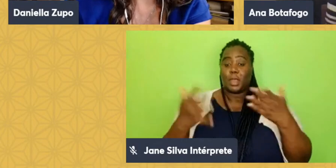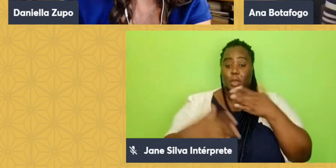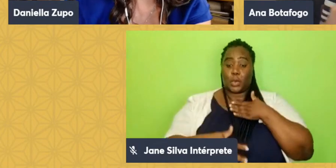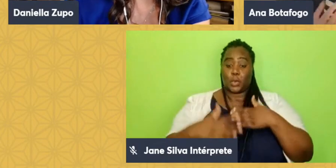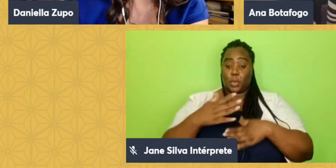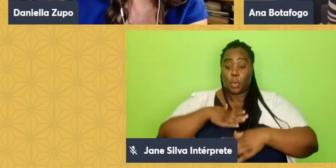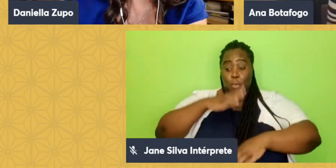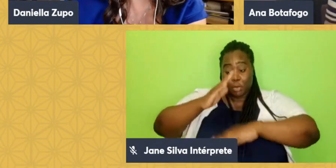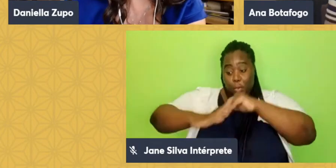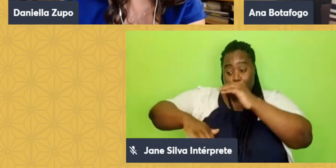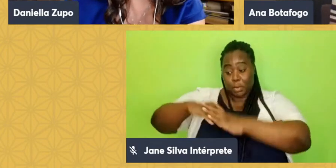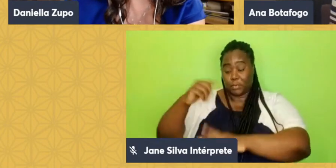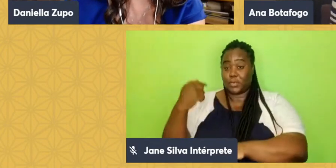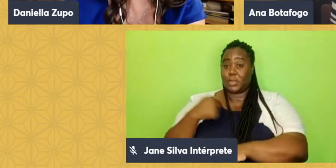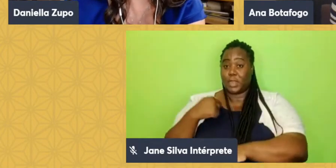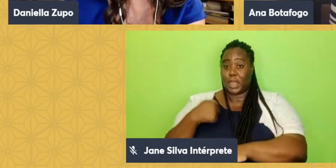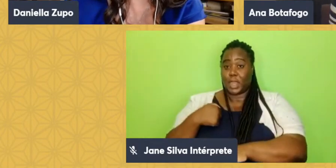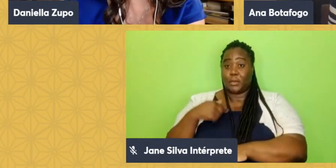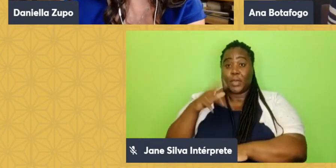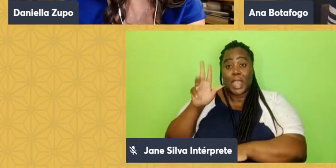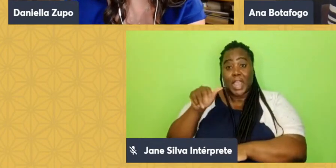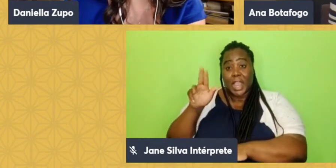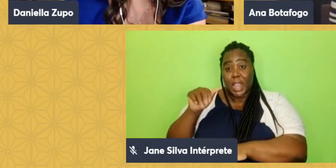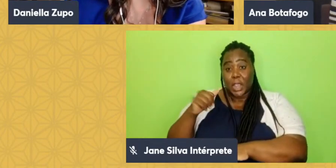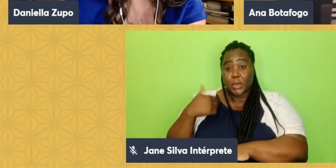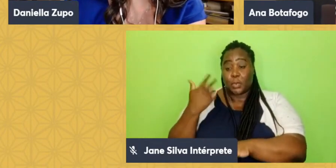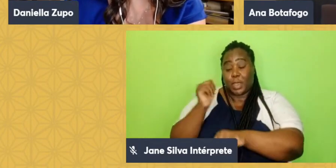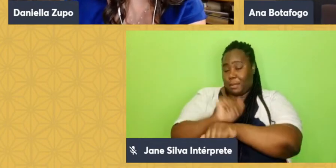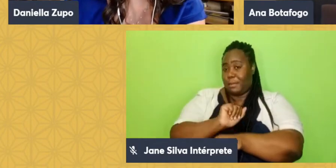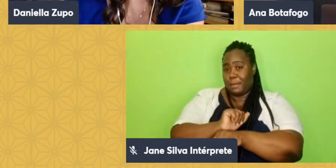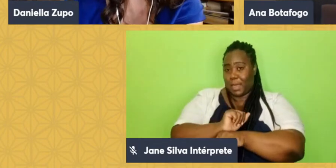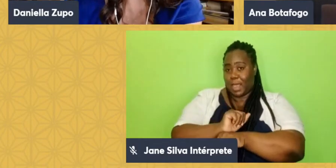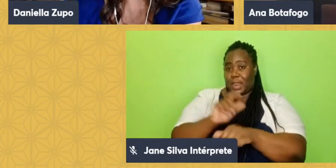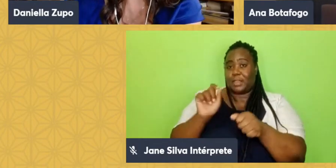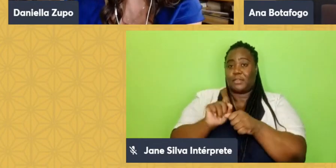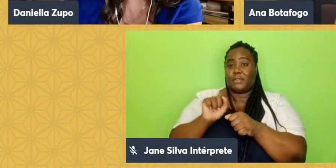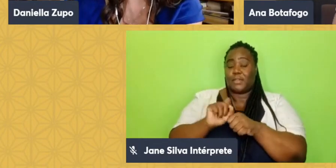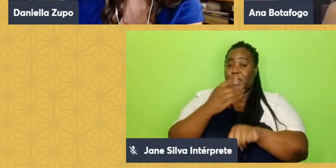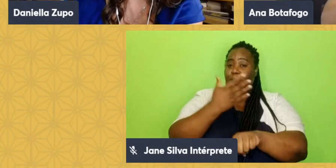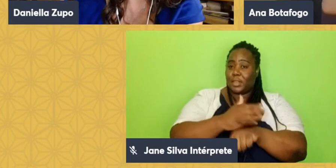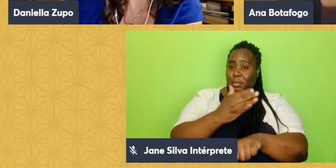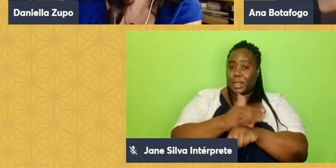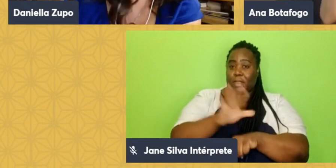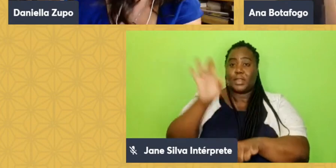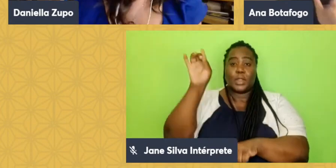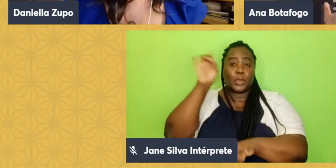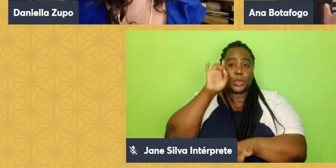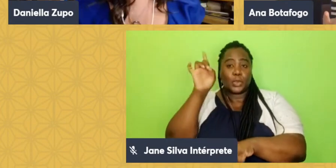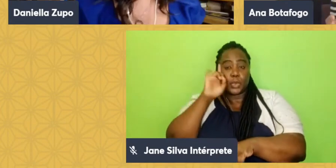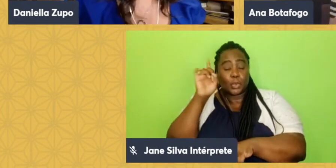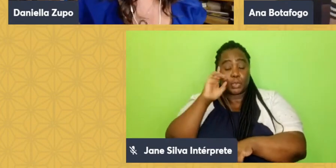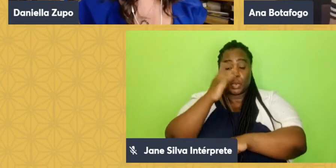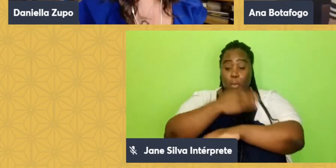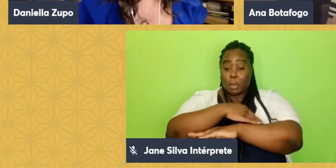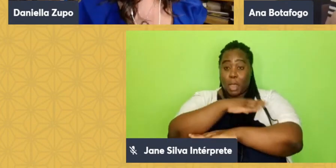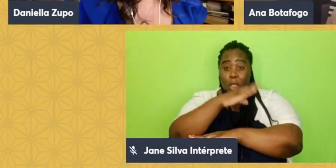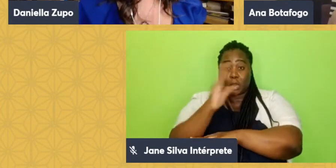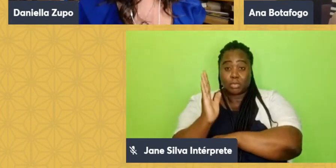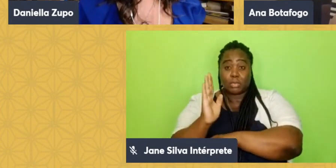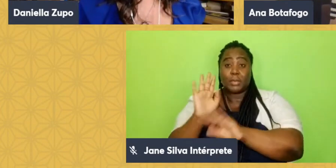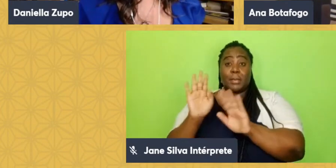corpo profissional como eu que nunca deixei de fazer exercício fiz minhas aulas diárias do tempo todo